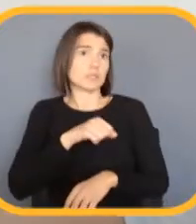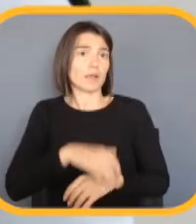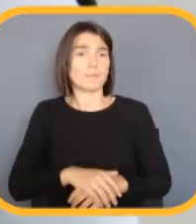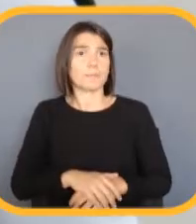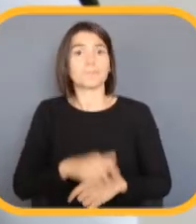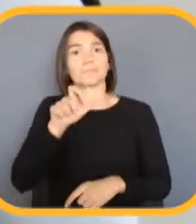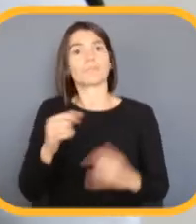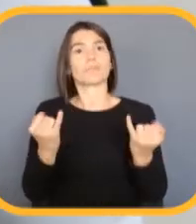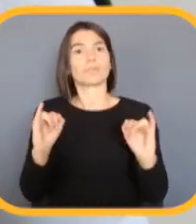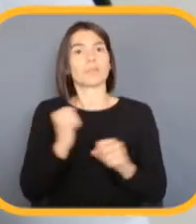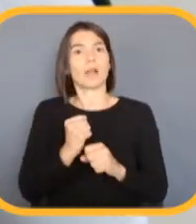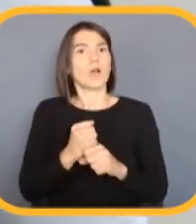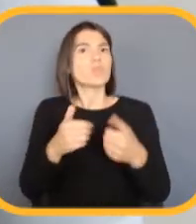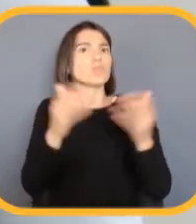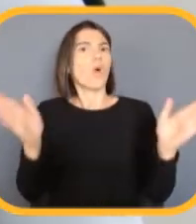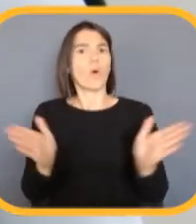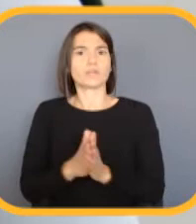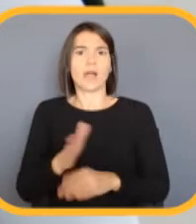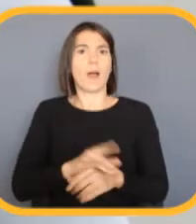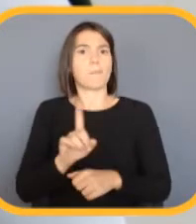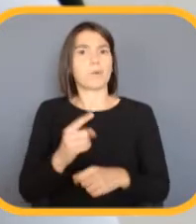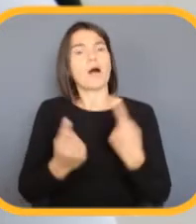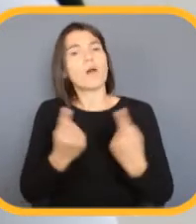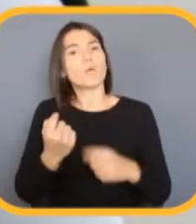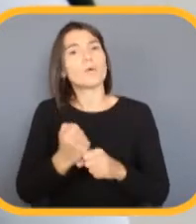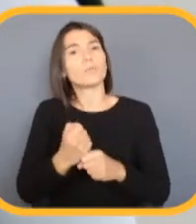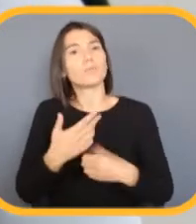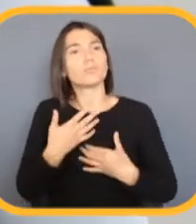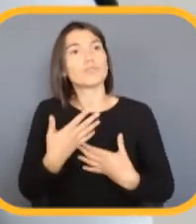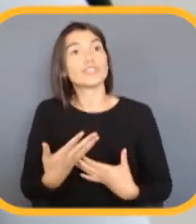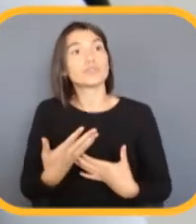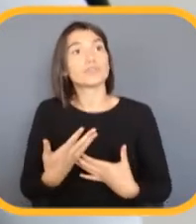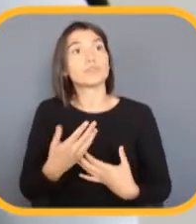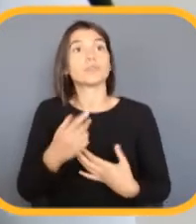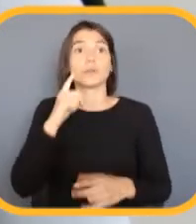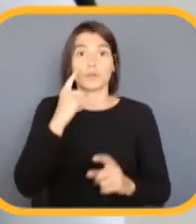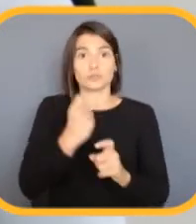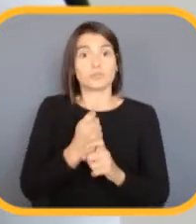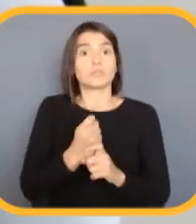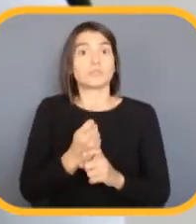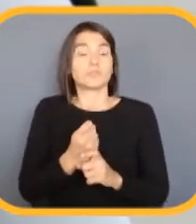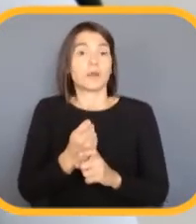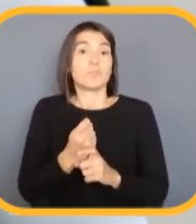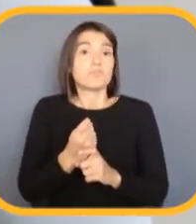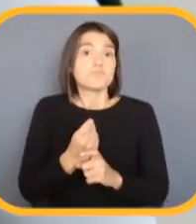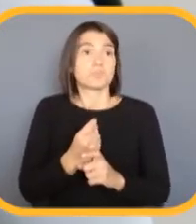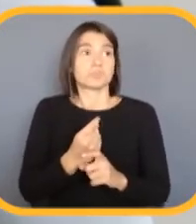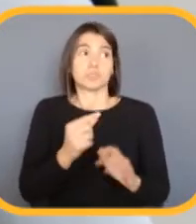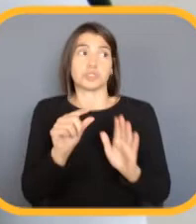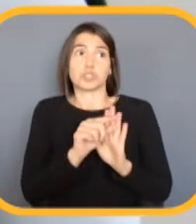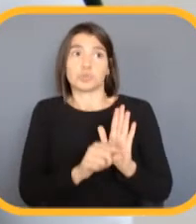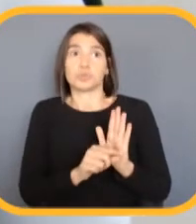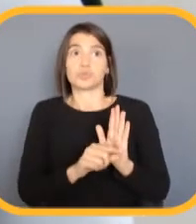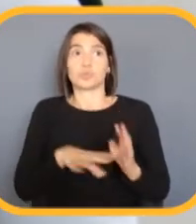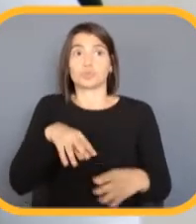que sim. Eu acho que um trabalhador independente não pode trabalhar em todas as áreas porque há certas profissões que são exigidas algum tipo de